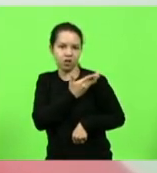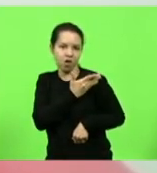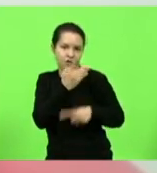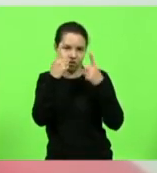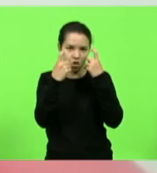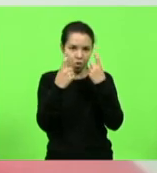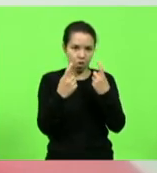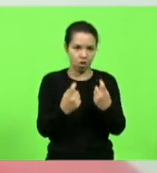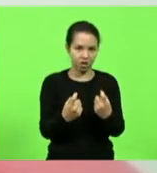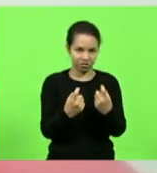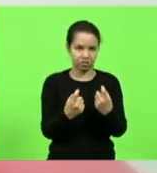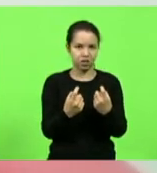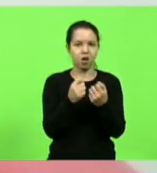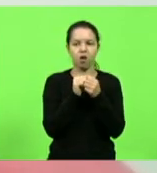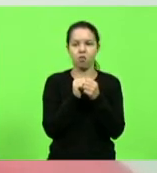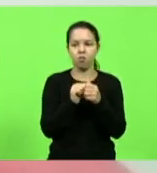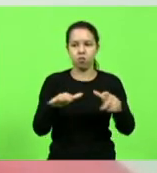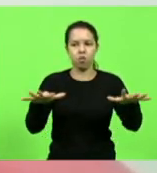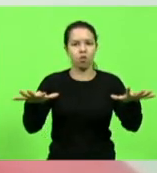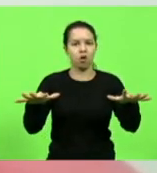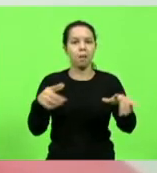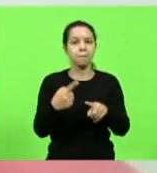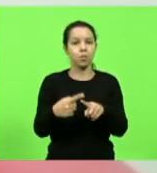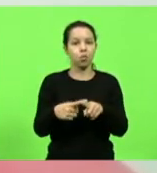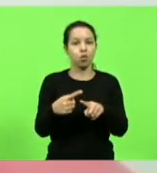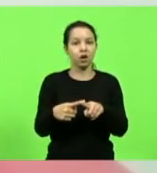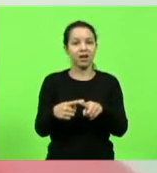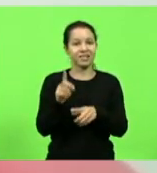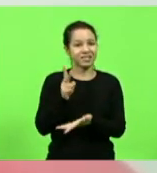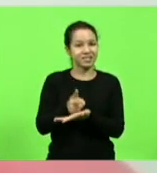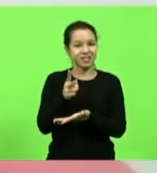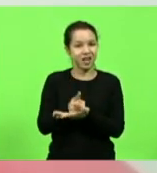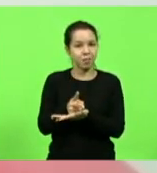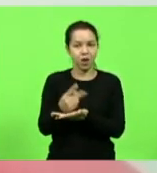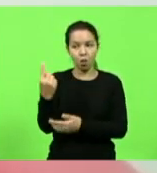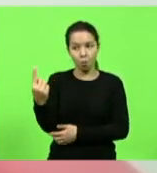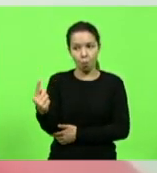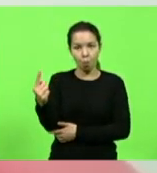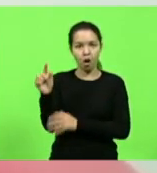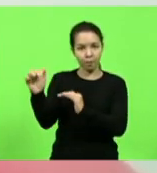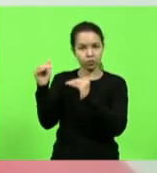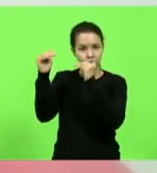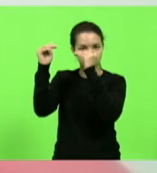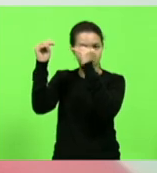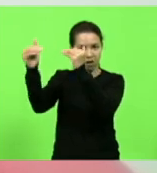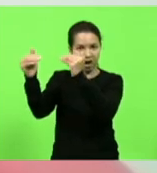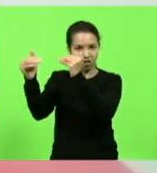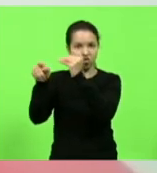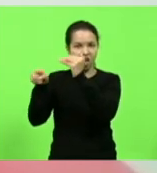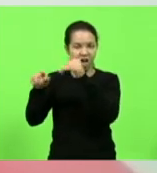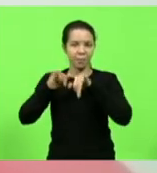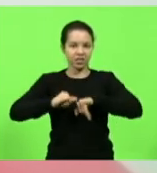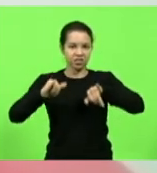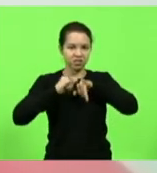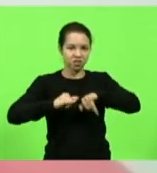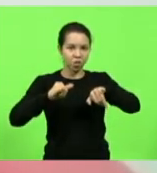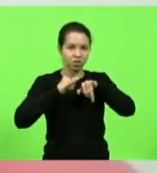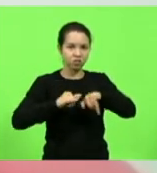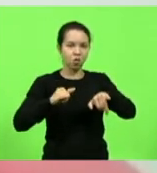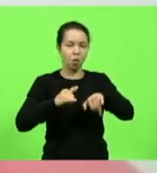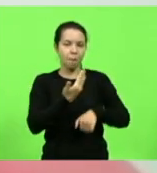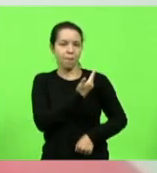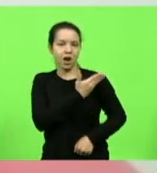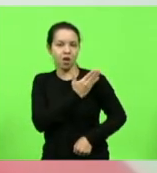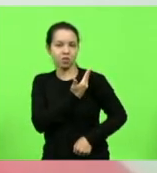ecoe, porque cada vez que uma autoridade reproduz manifestações de preconceito,